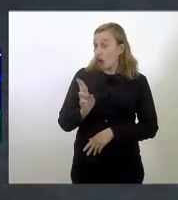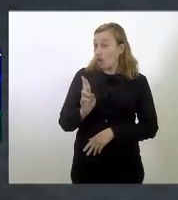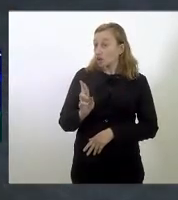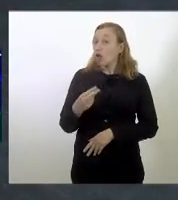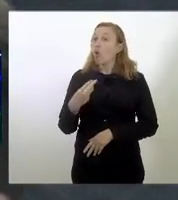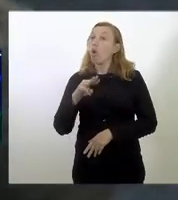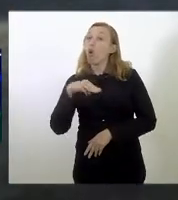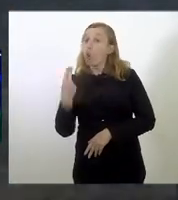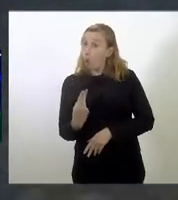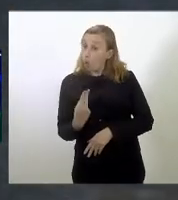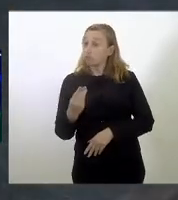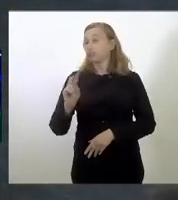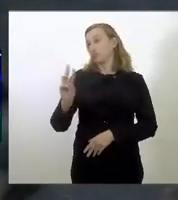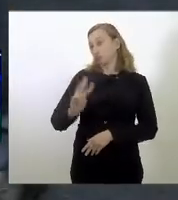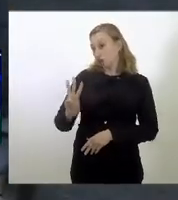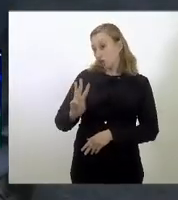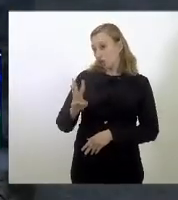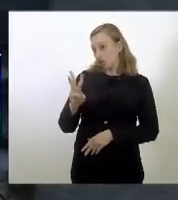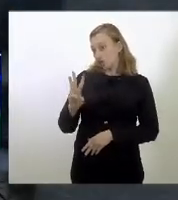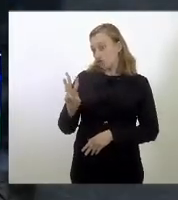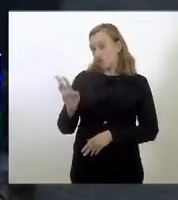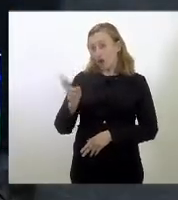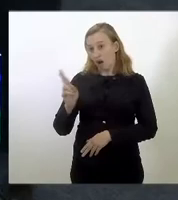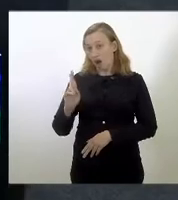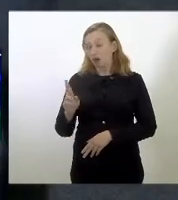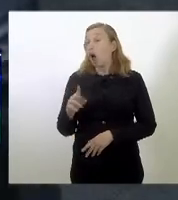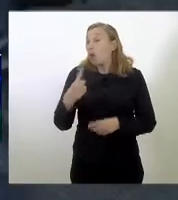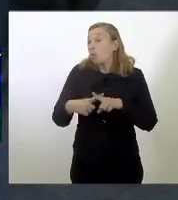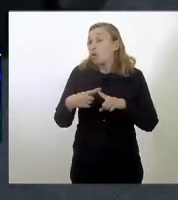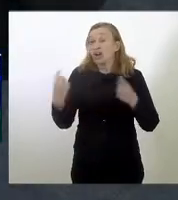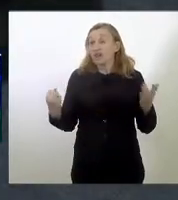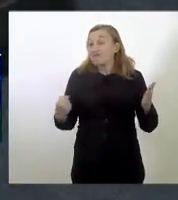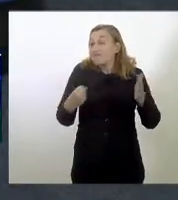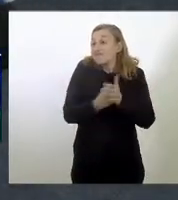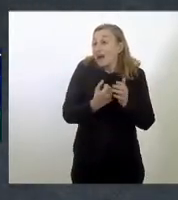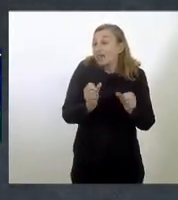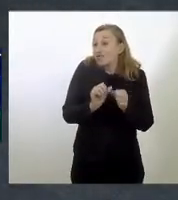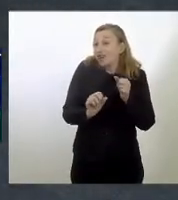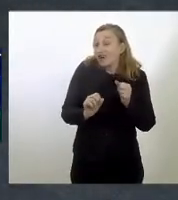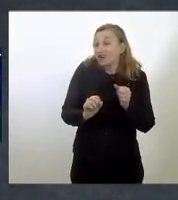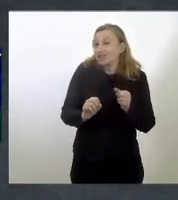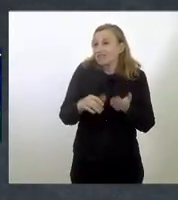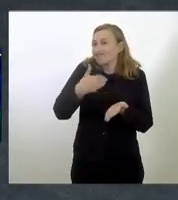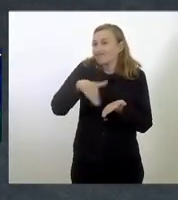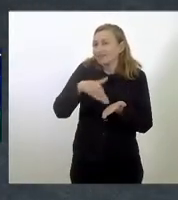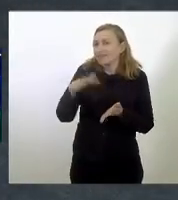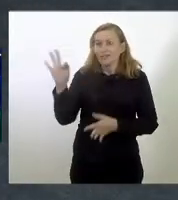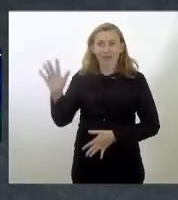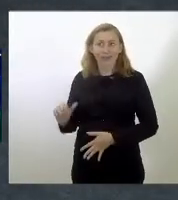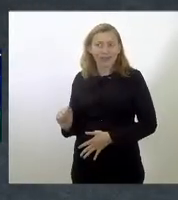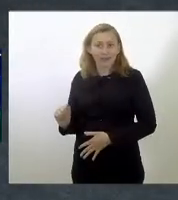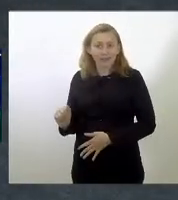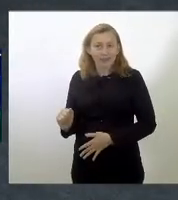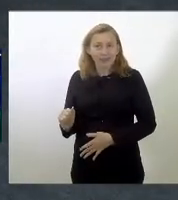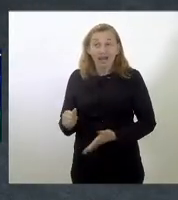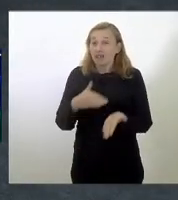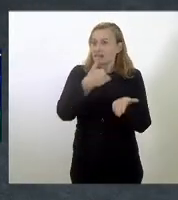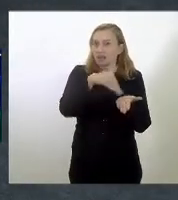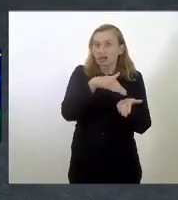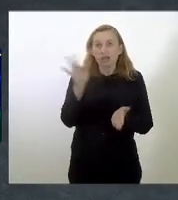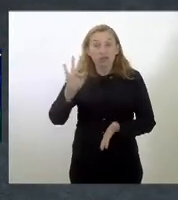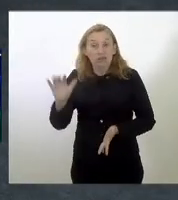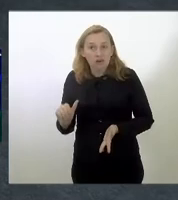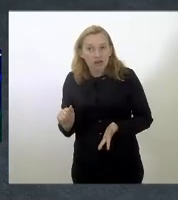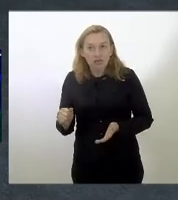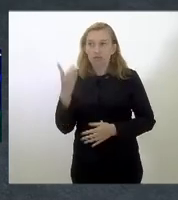R$ 3. Porque quem faz o impacto tem que ser a Secretaria de Fazenda. E a Secretaria de Fazenda,